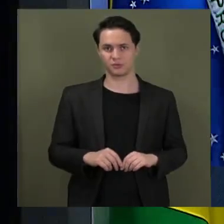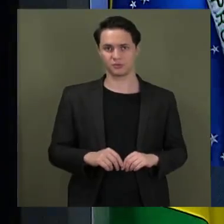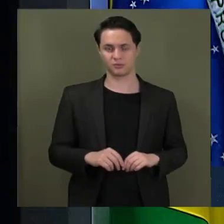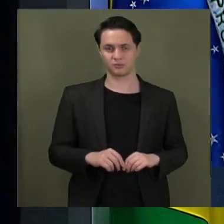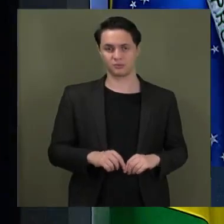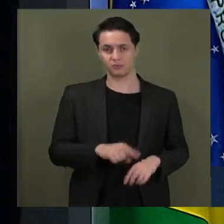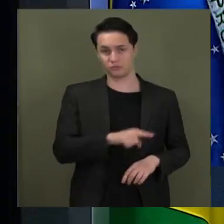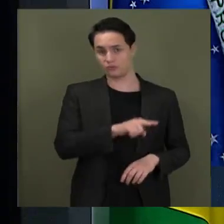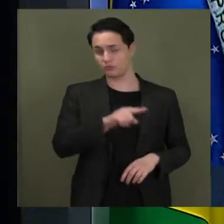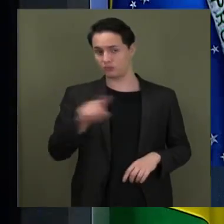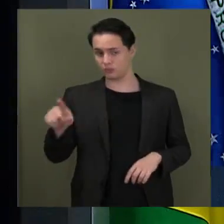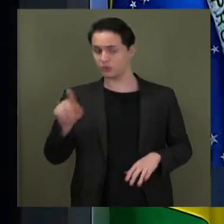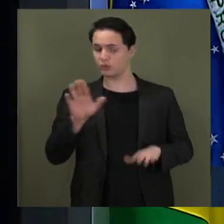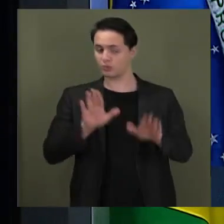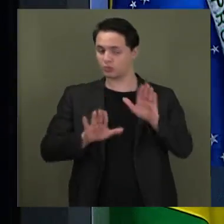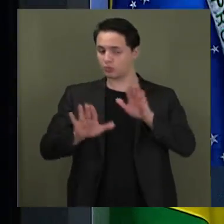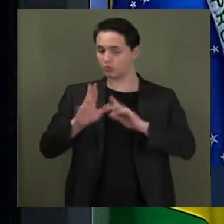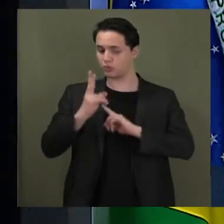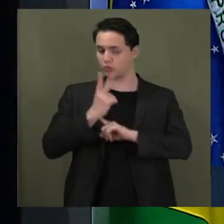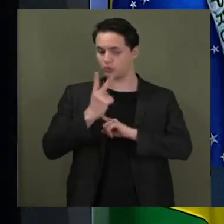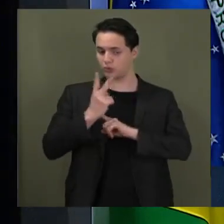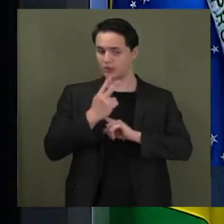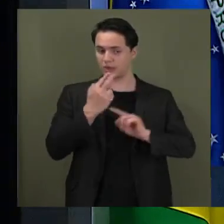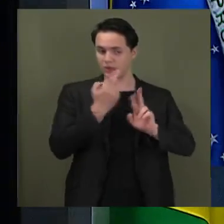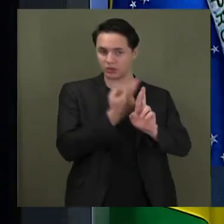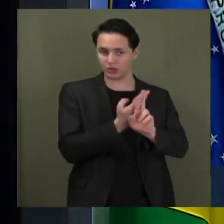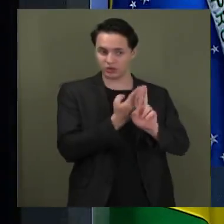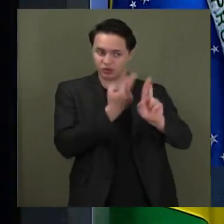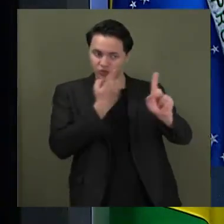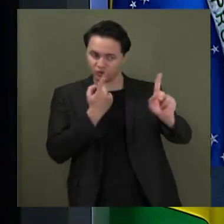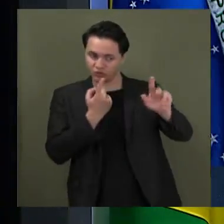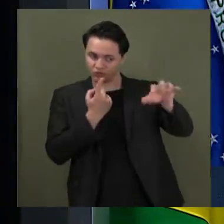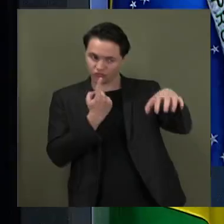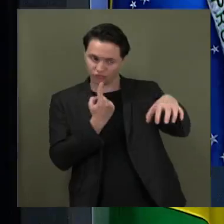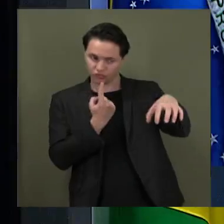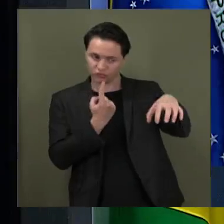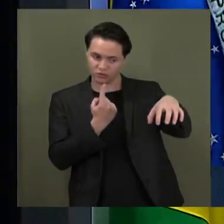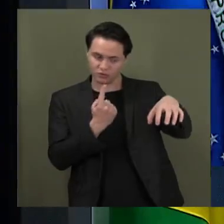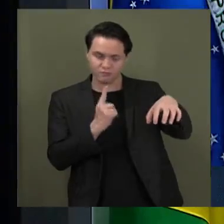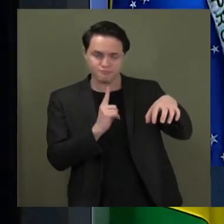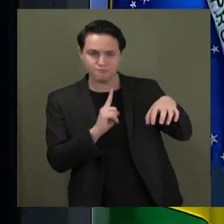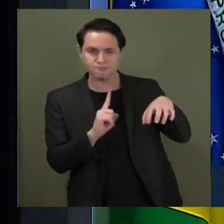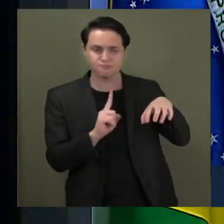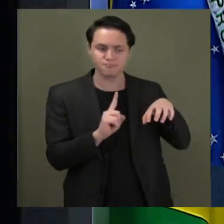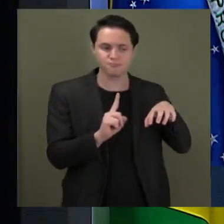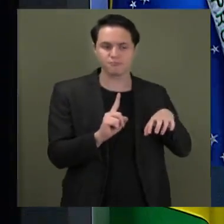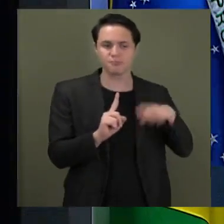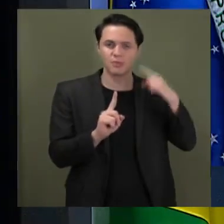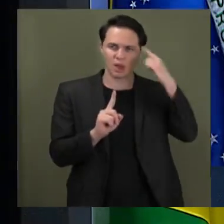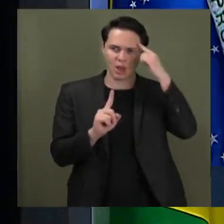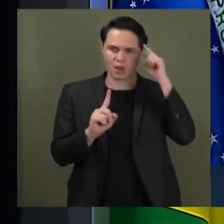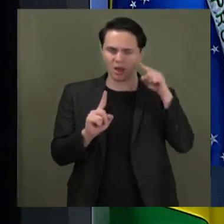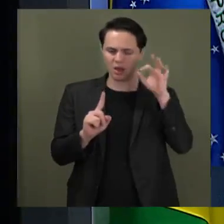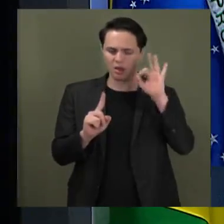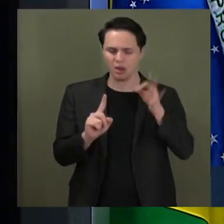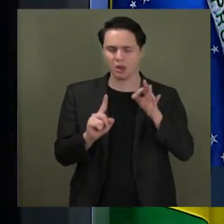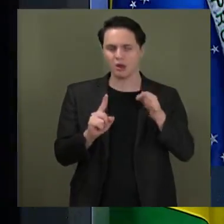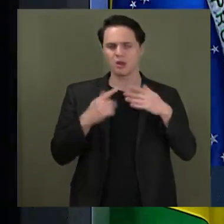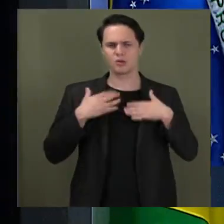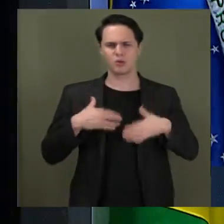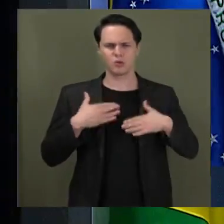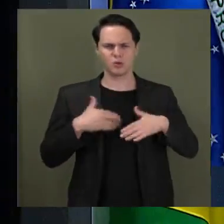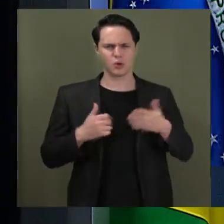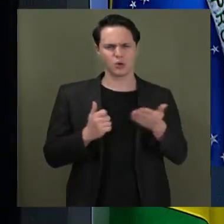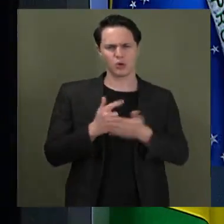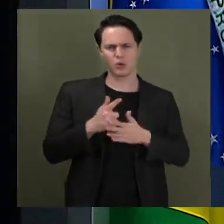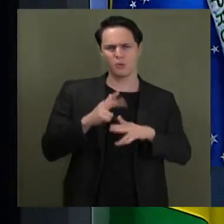Temei conservar-vos indiferentes, quando puderdes ser úteis. A tranquilidade comprada à